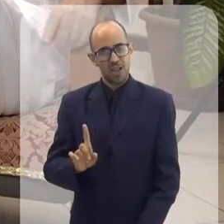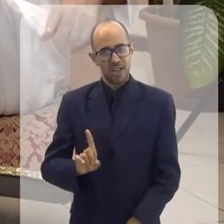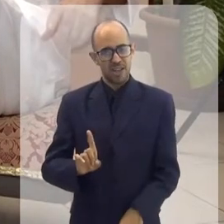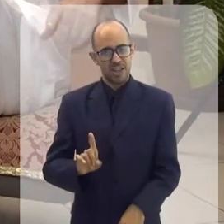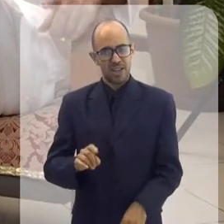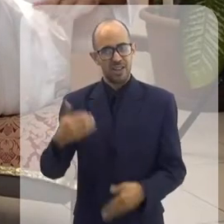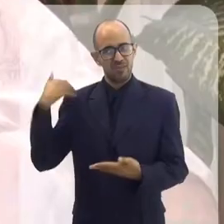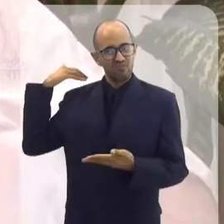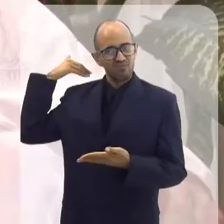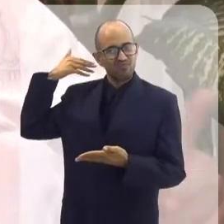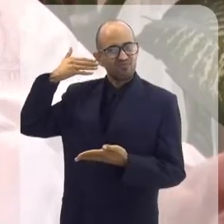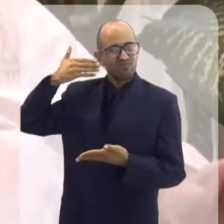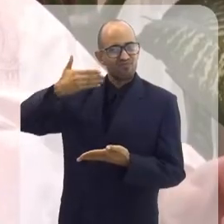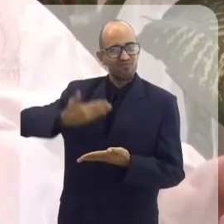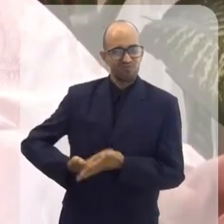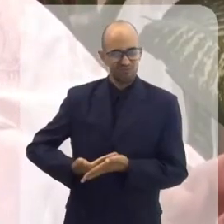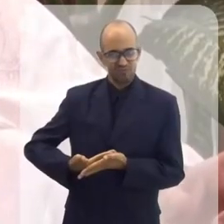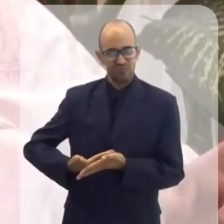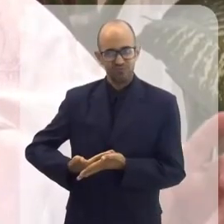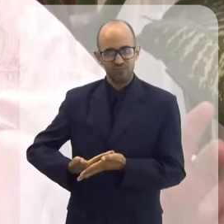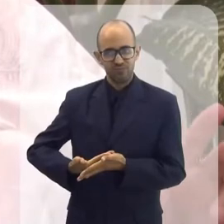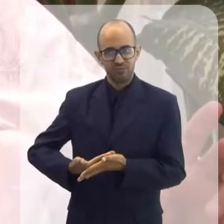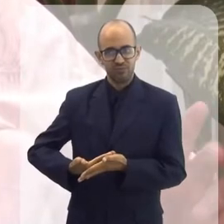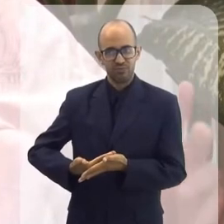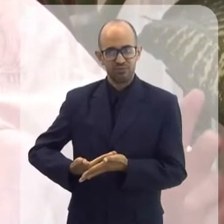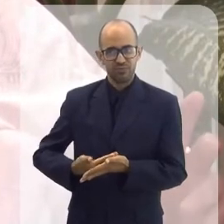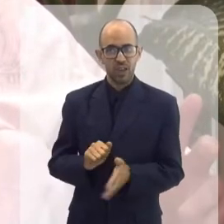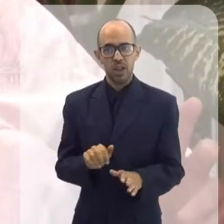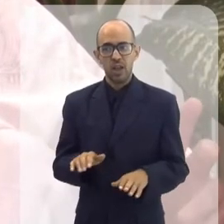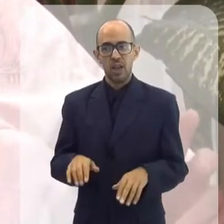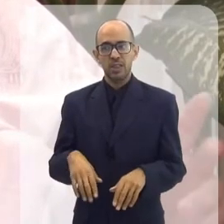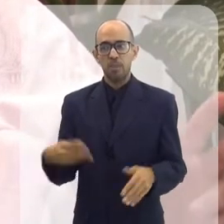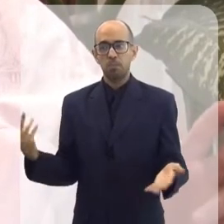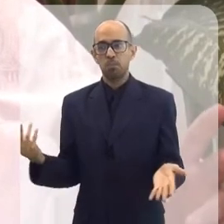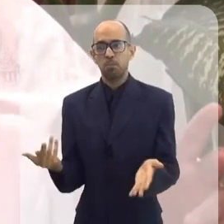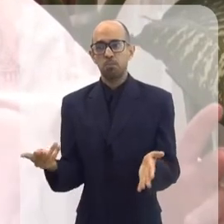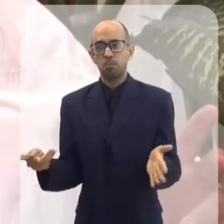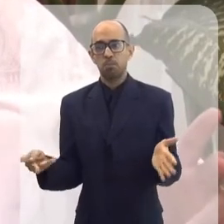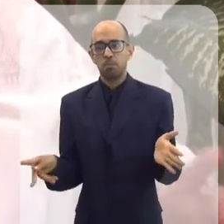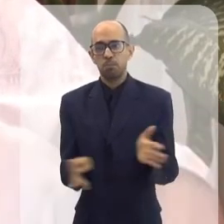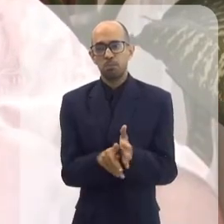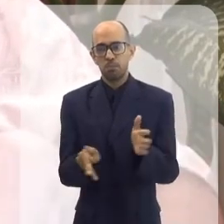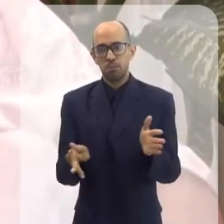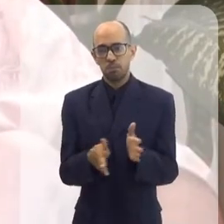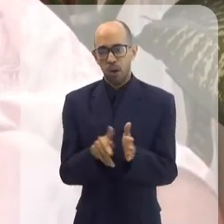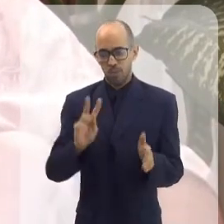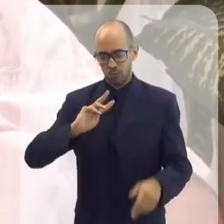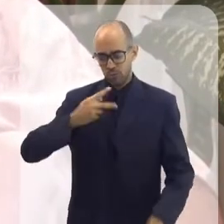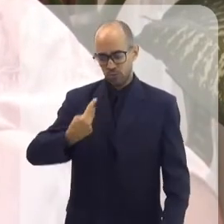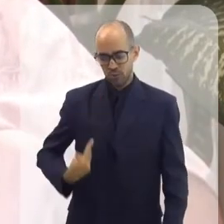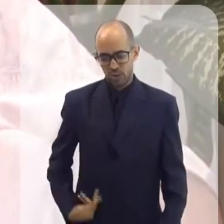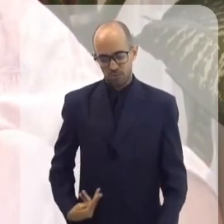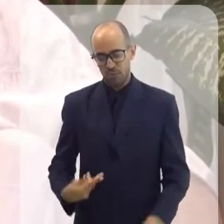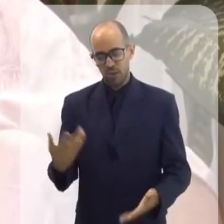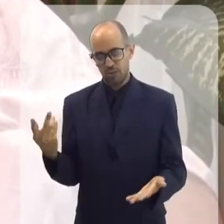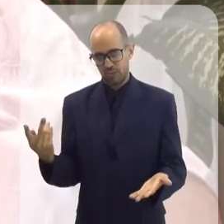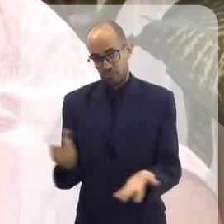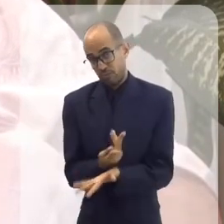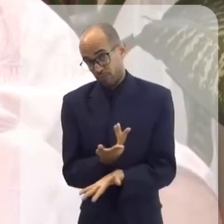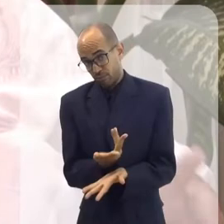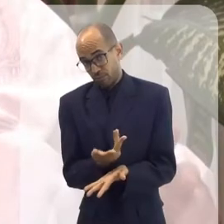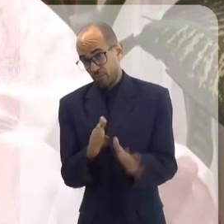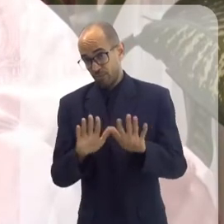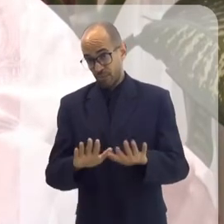agora e ela vem lá de trás vendo a da própria existência humana infelizmente